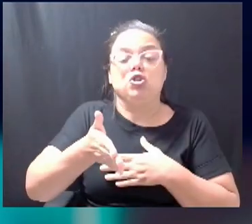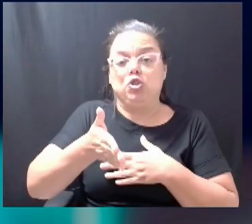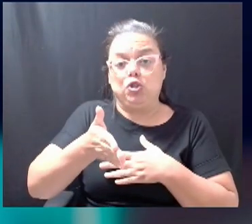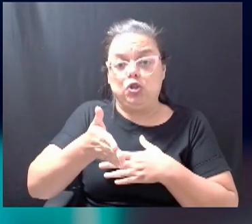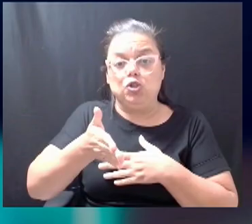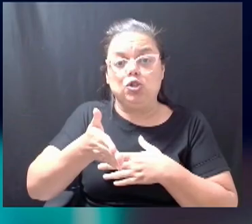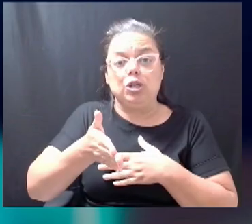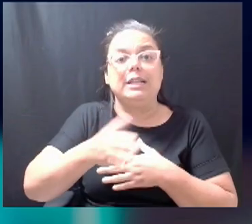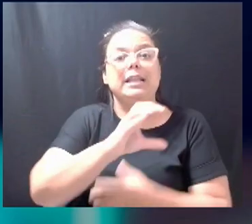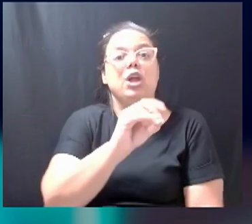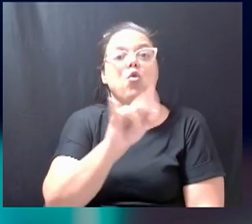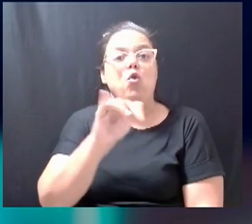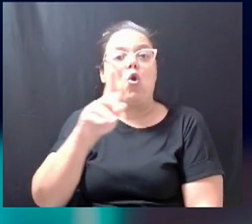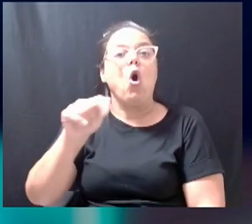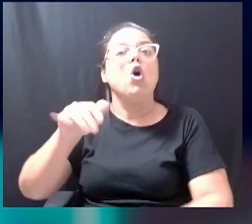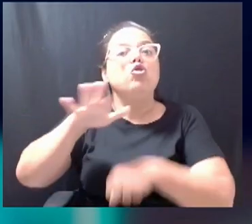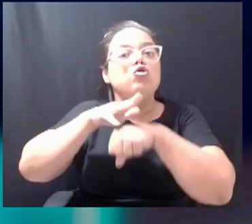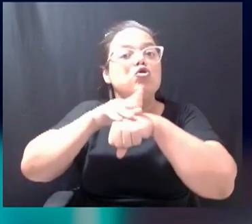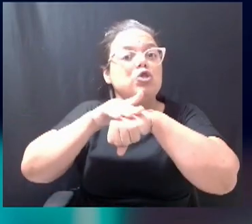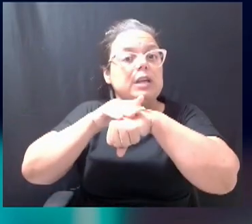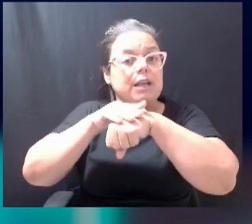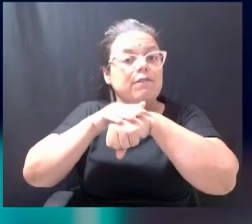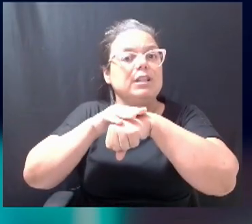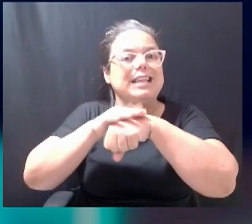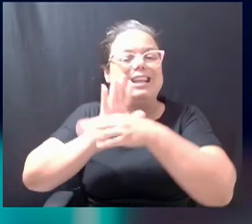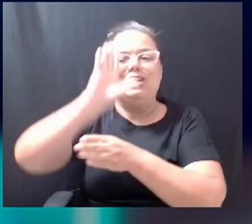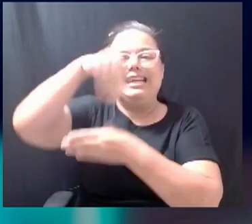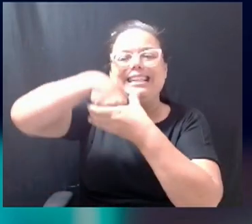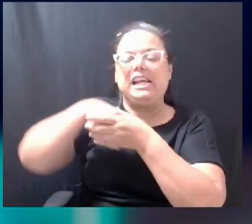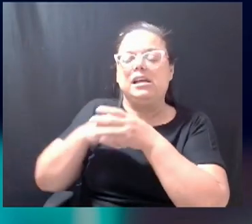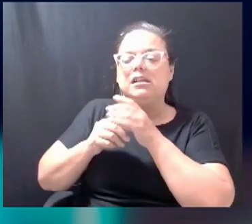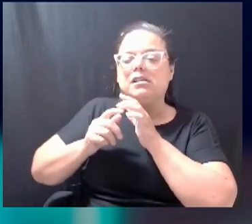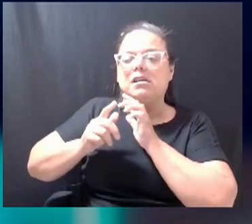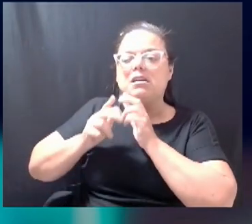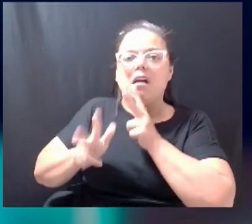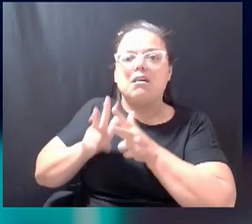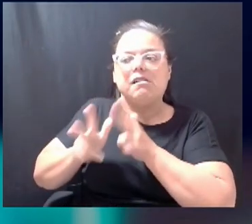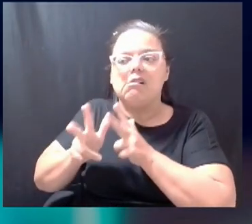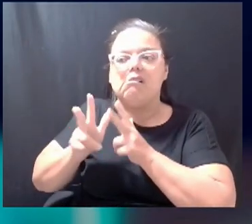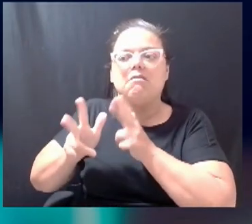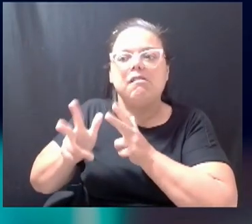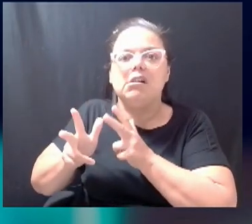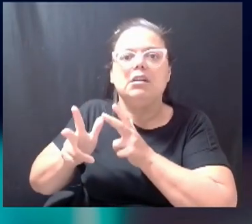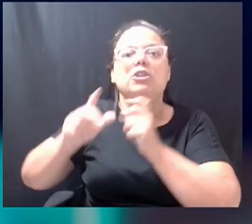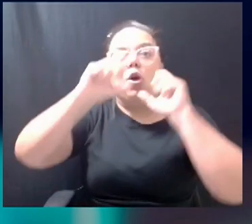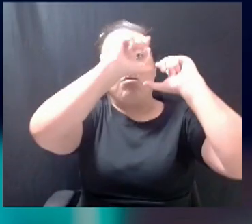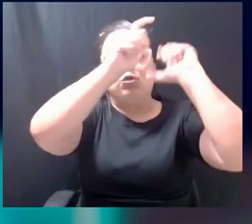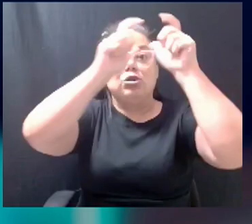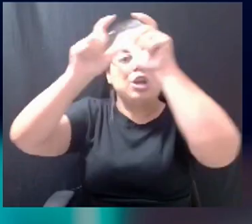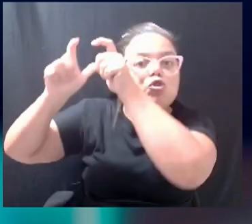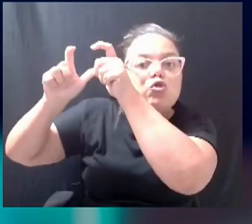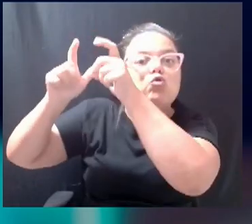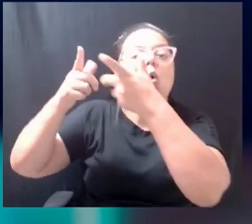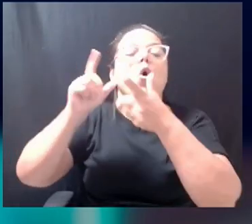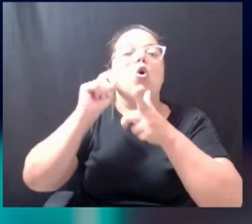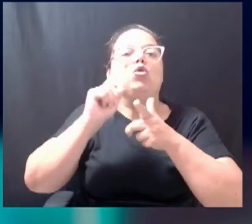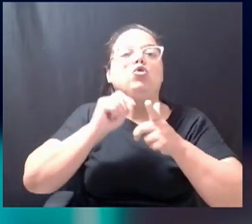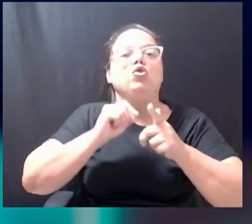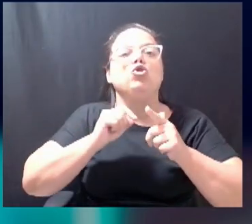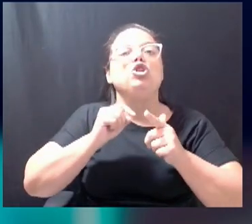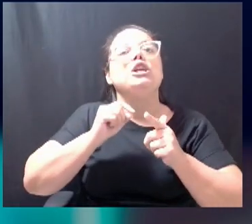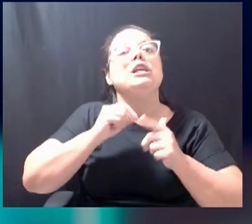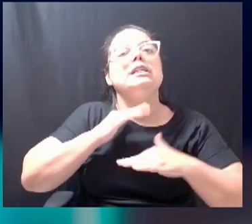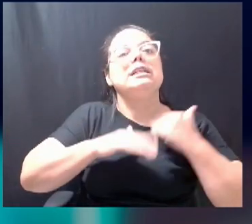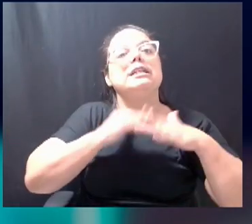doenças, já coloca a gagueira como um transtorno do neurodesenvolvimento, ou seja, um transtorno que inicia na infância por alterações nesse